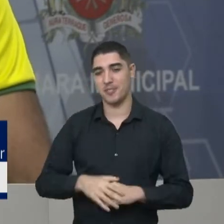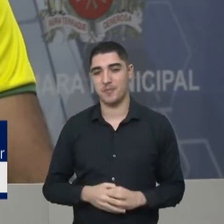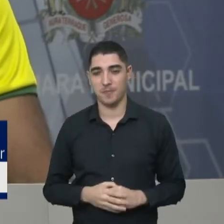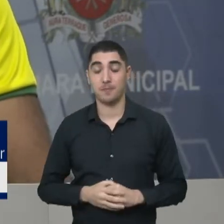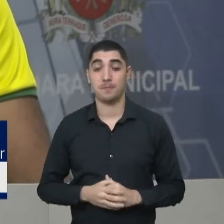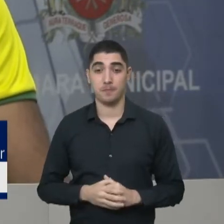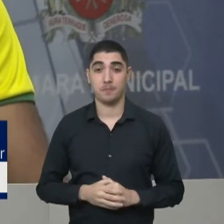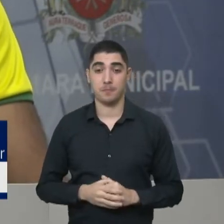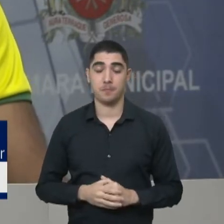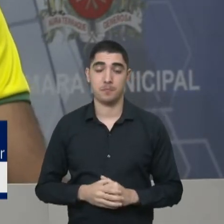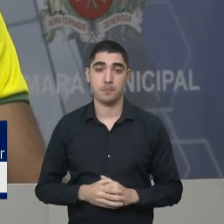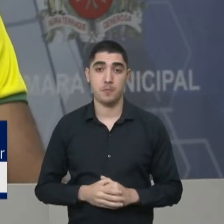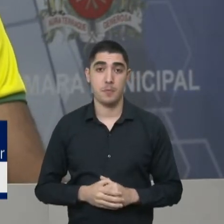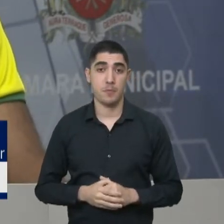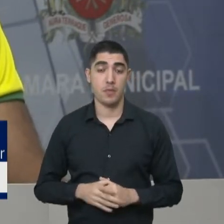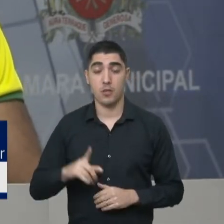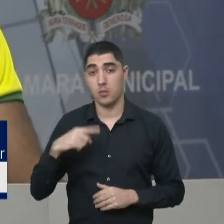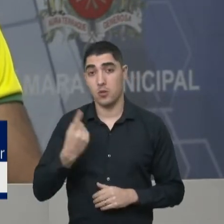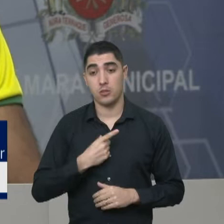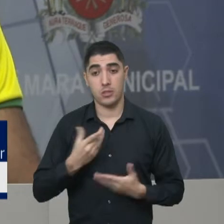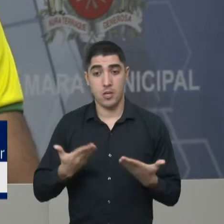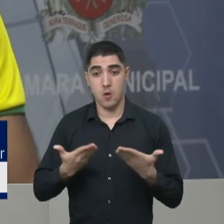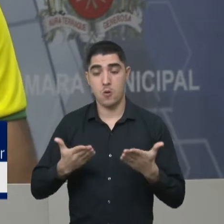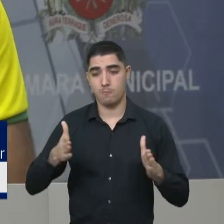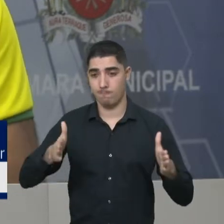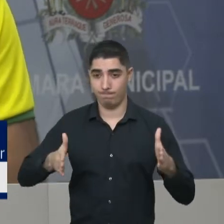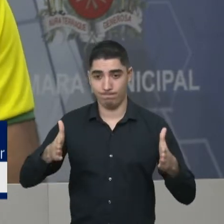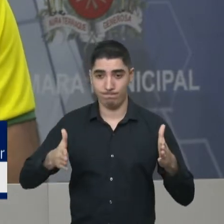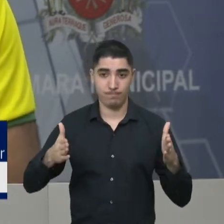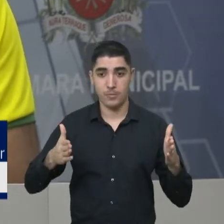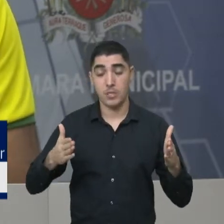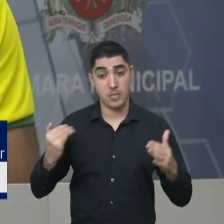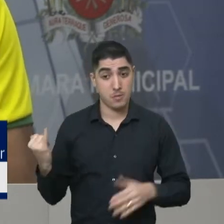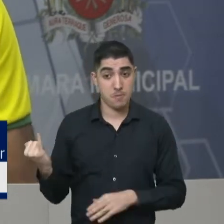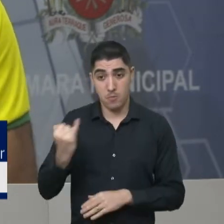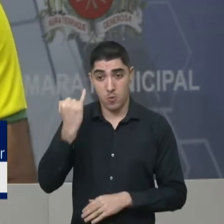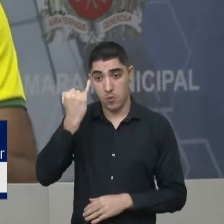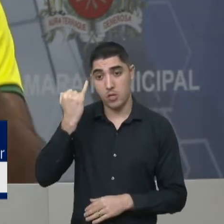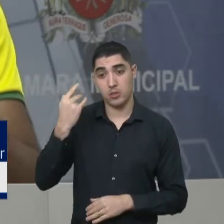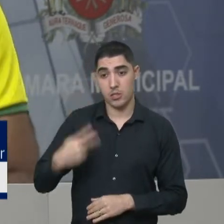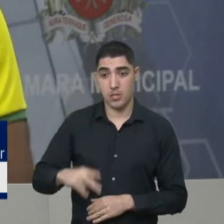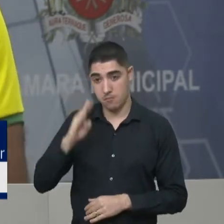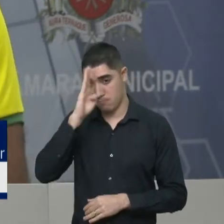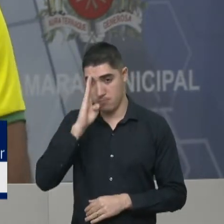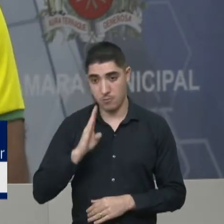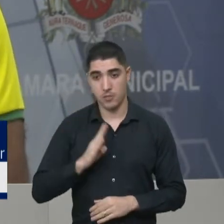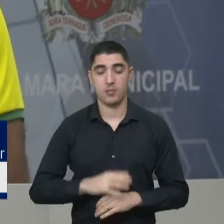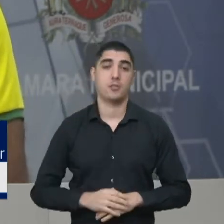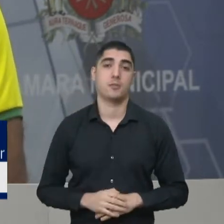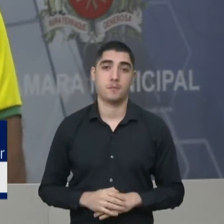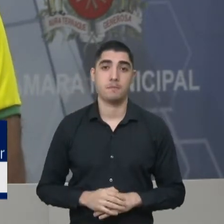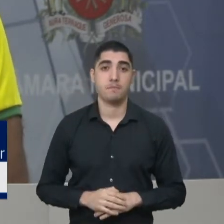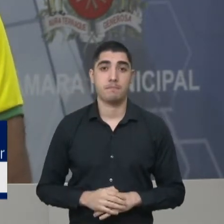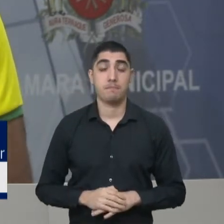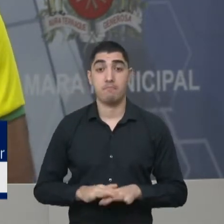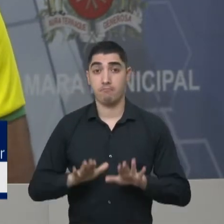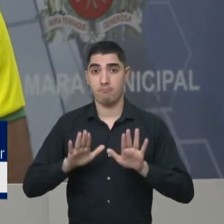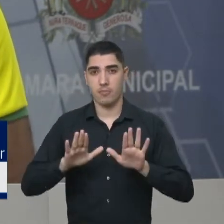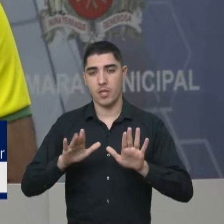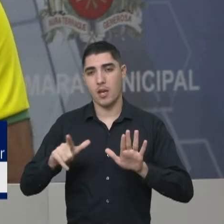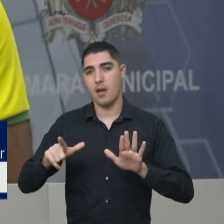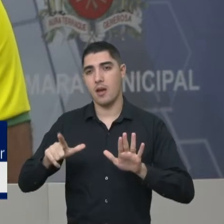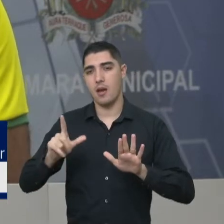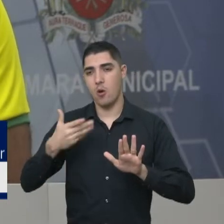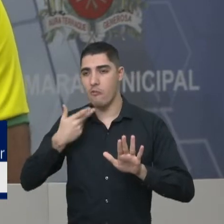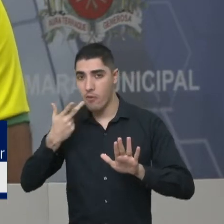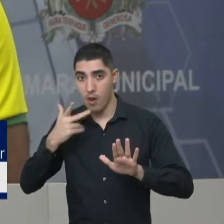E que a gente está aí num processo importante no nosso país. Quero aqui também, antes de começar a minha fala,